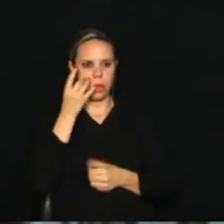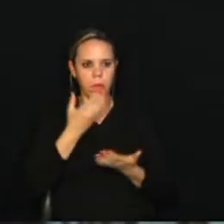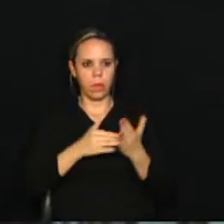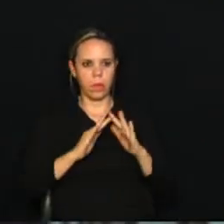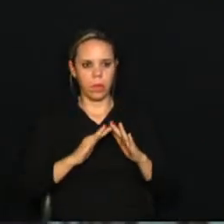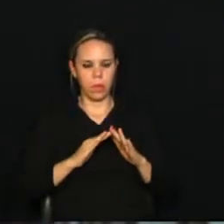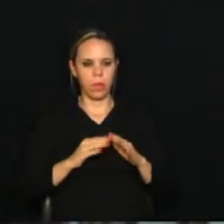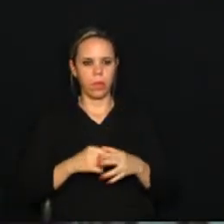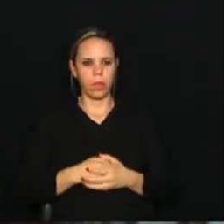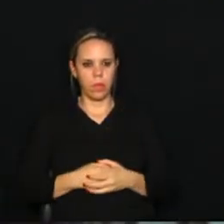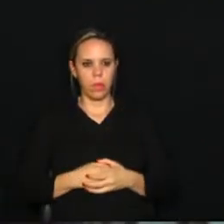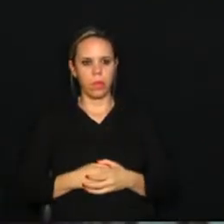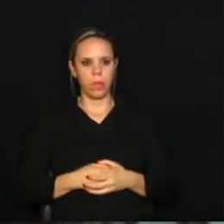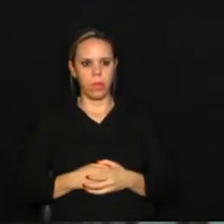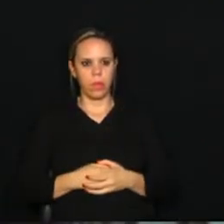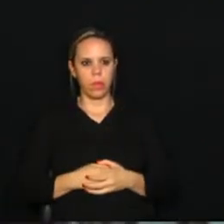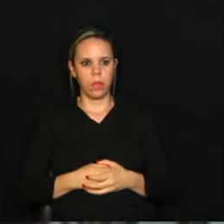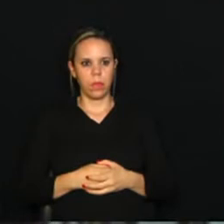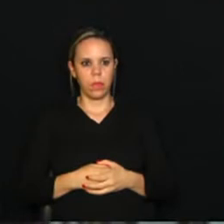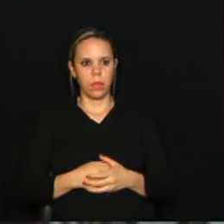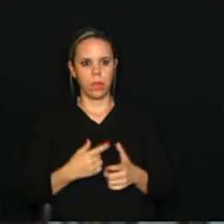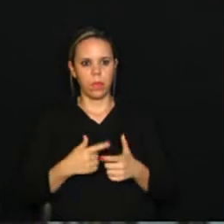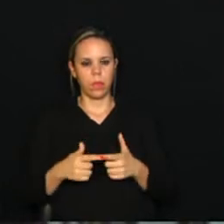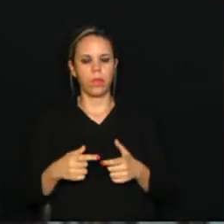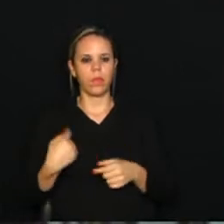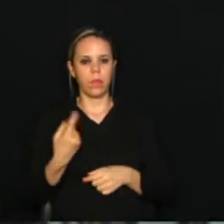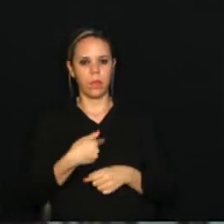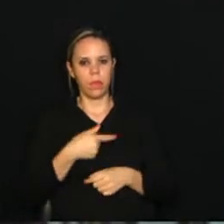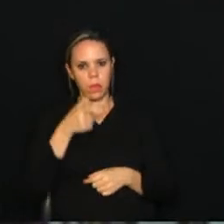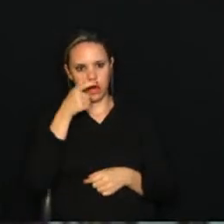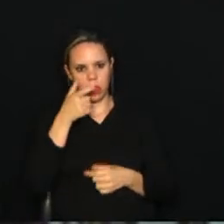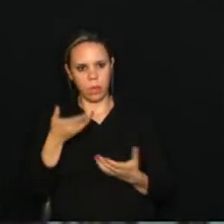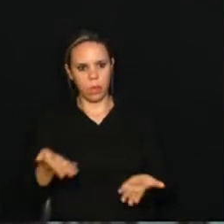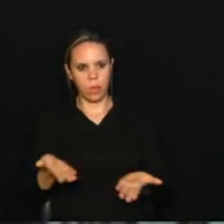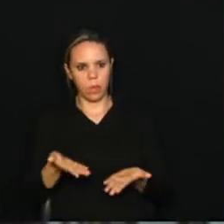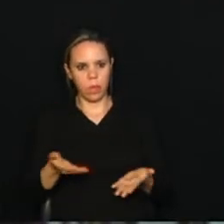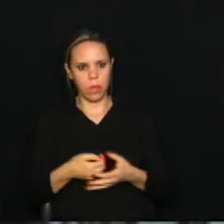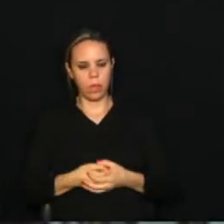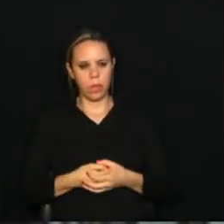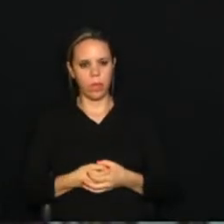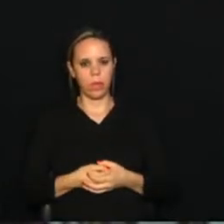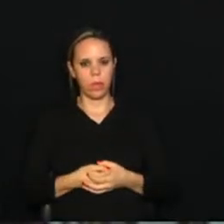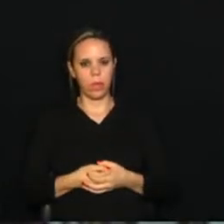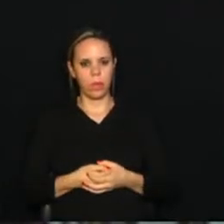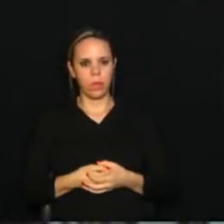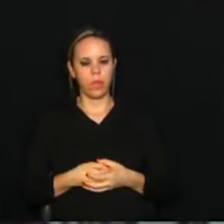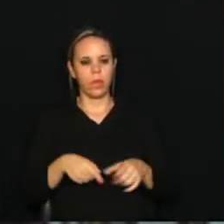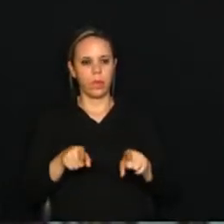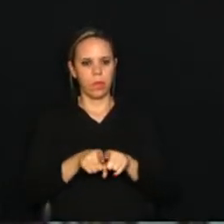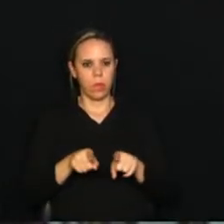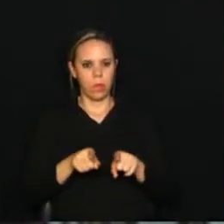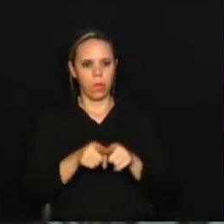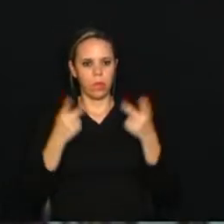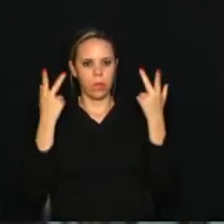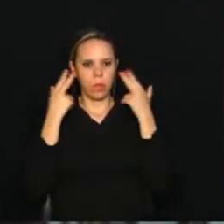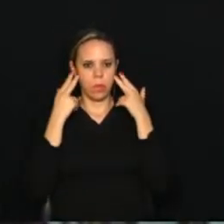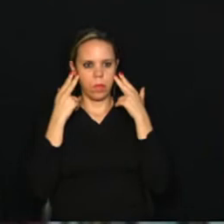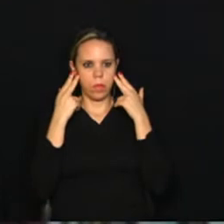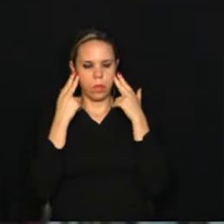pouco esse o fenômeno que nós estamos vendo agora. também é natural,